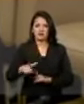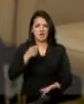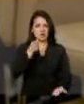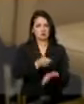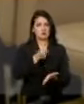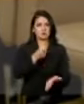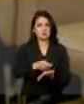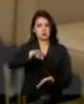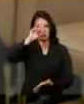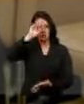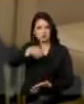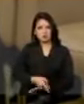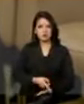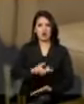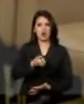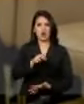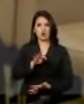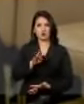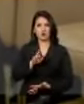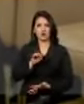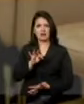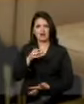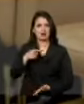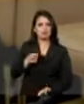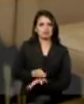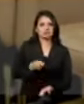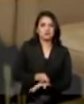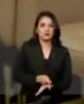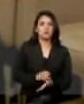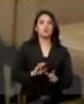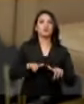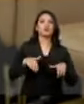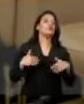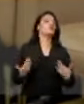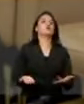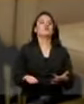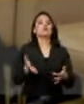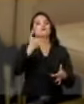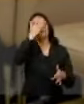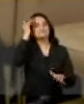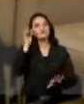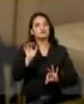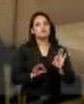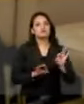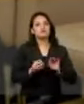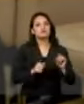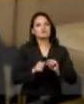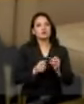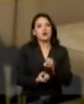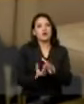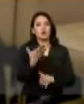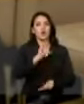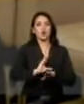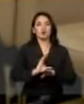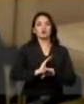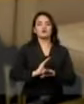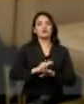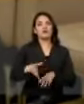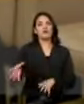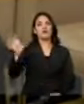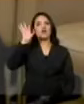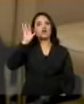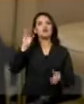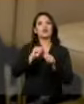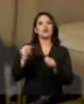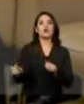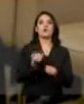Quando o Constituinte entendeu essencial trazer a Constituição da República, o